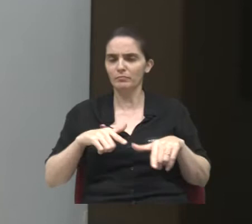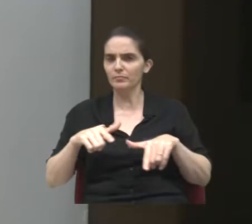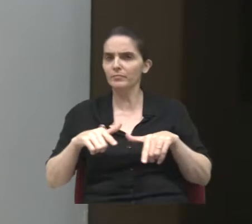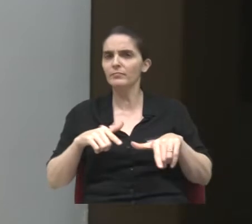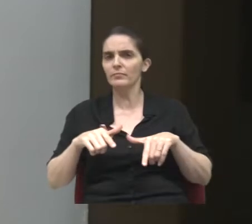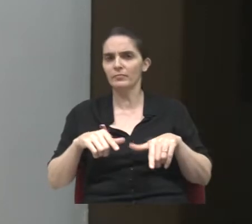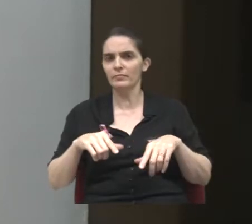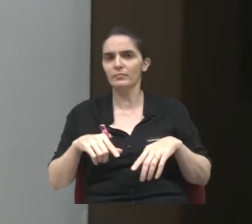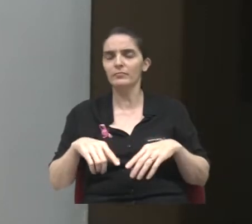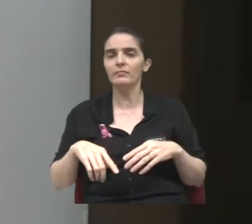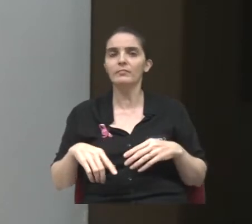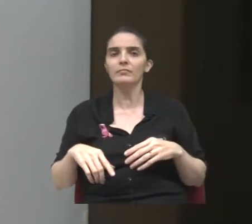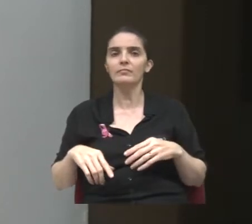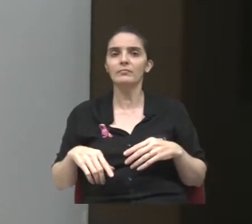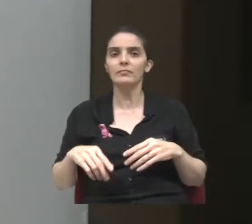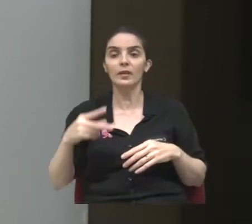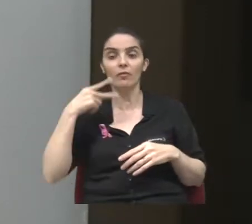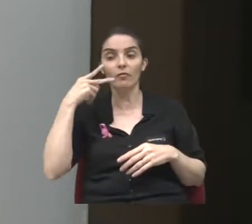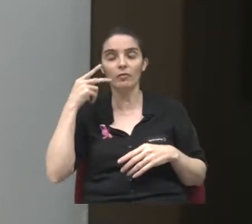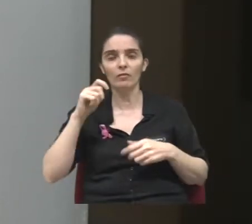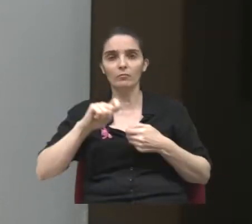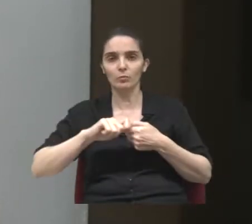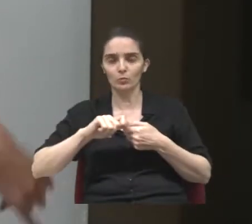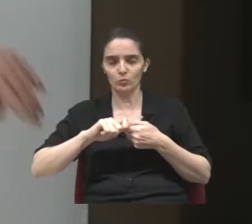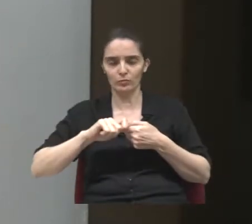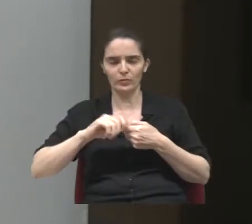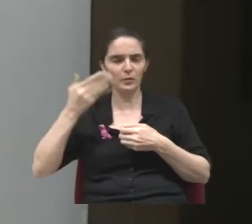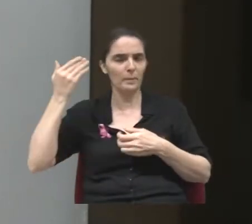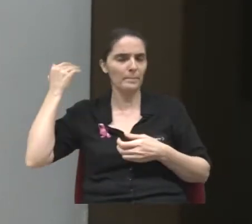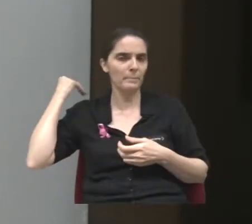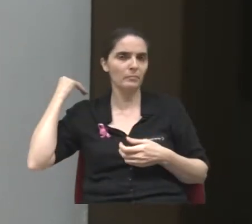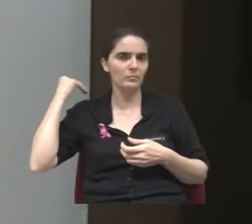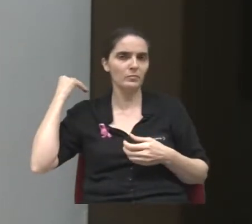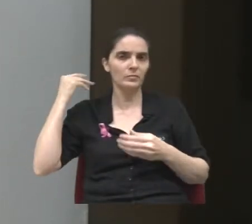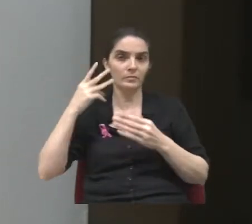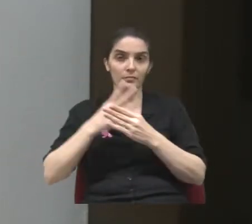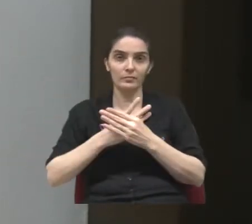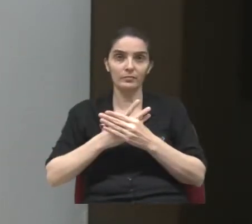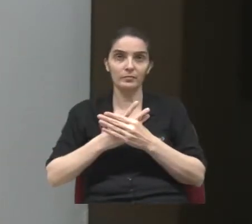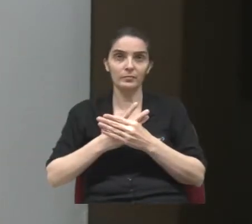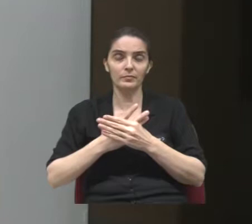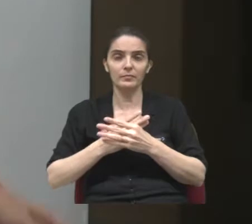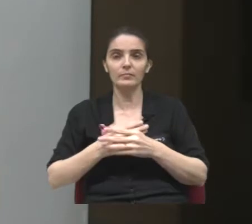casa como vereadora, teve uma contribuição ímpar